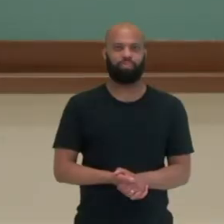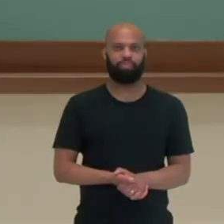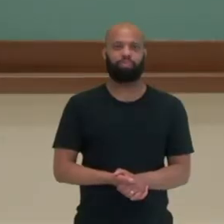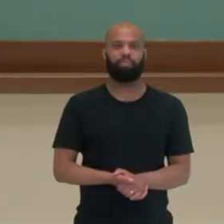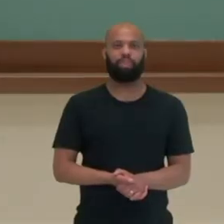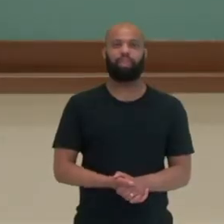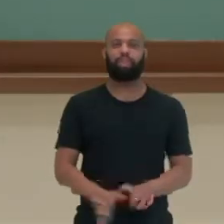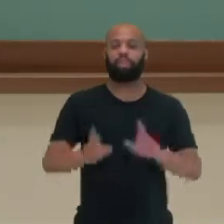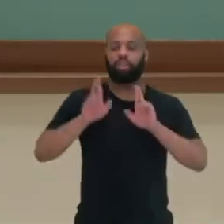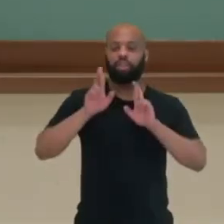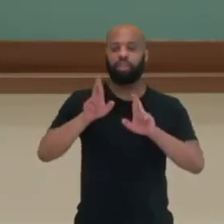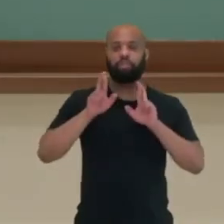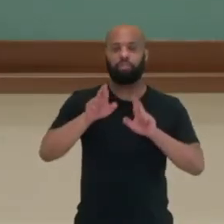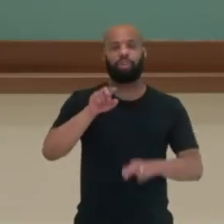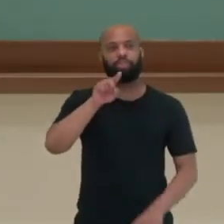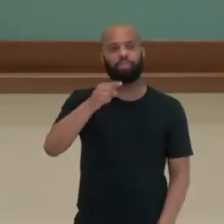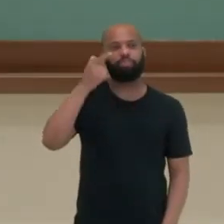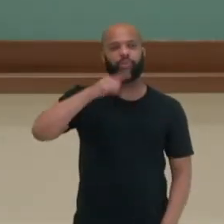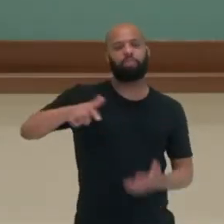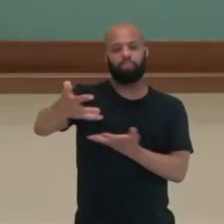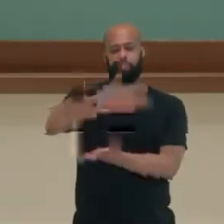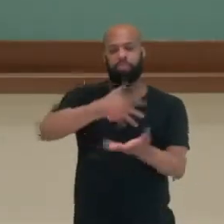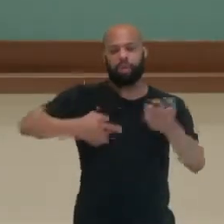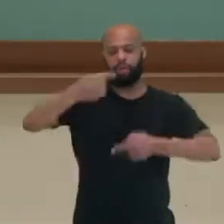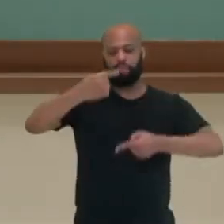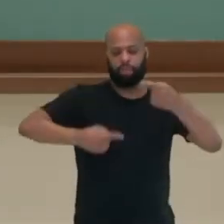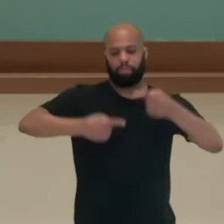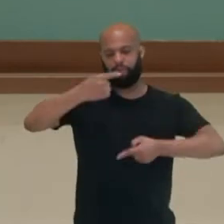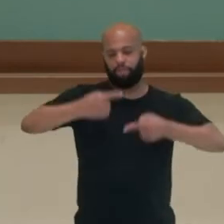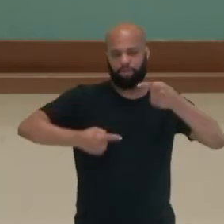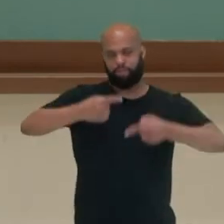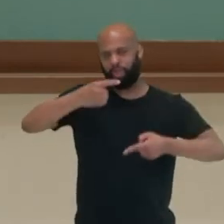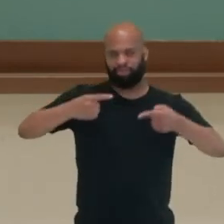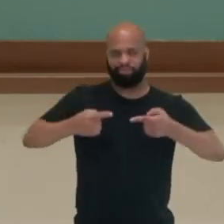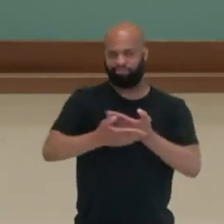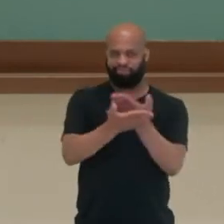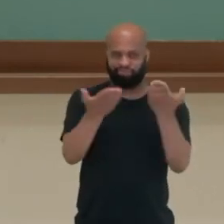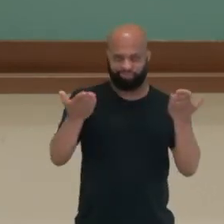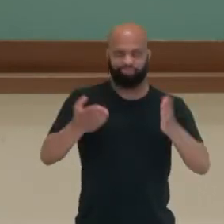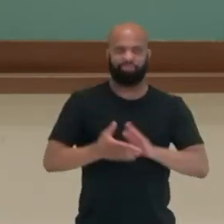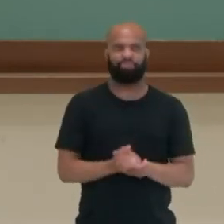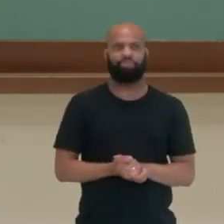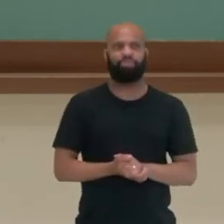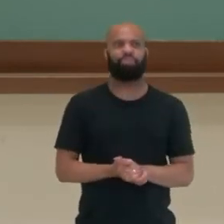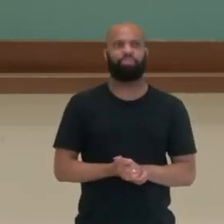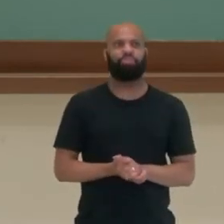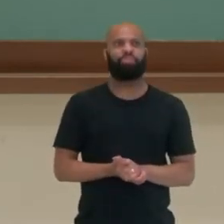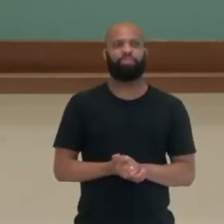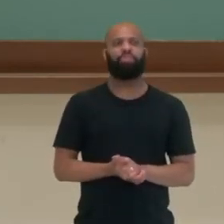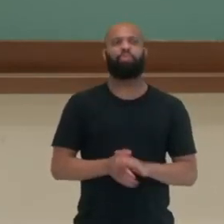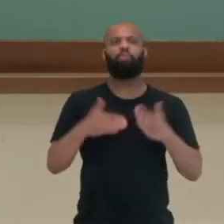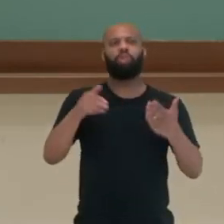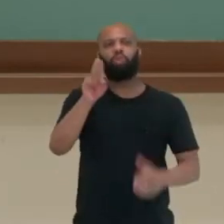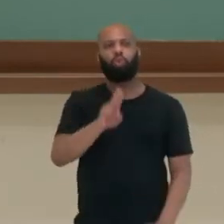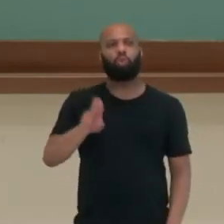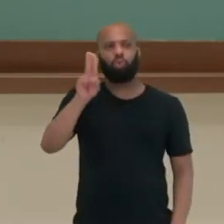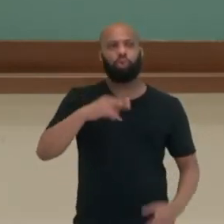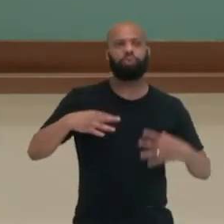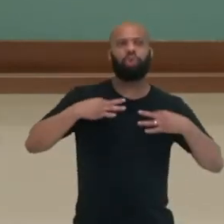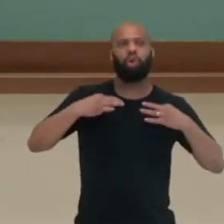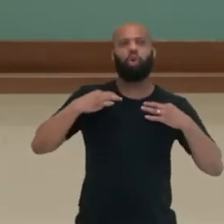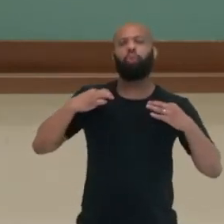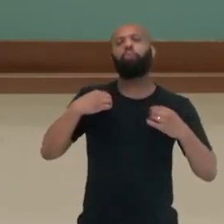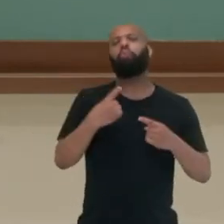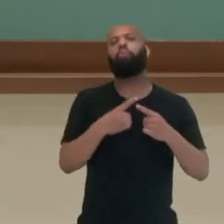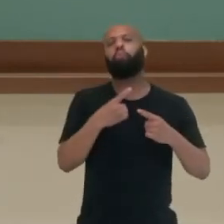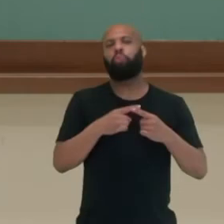Espero que tenha dado uma boa discussão, um bom debate entre vocês. Então, eles utilizam essa roupa